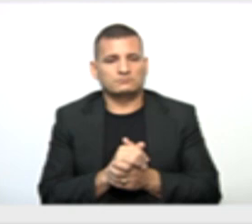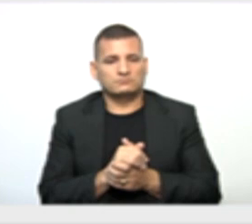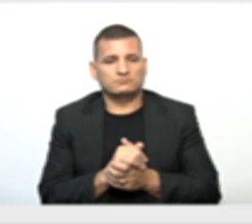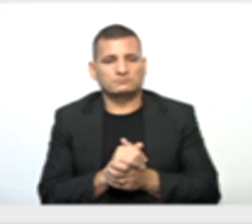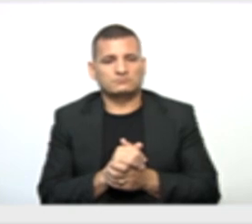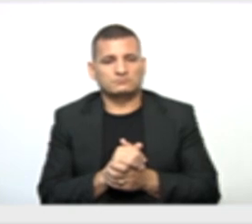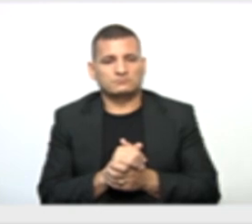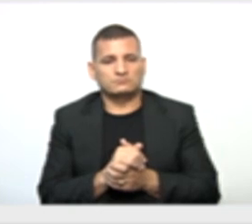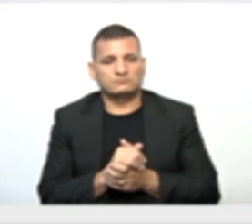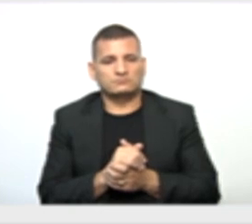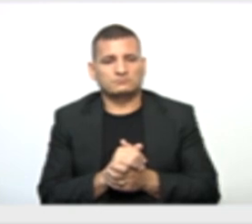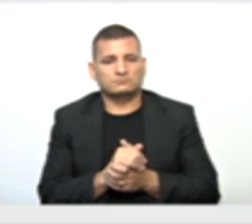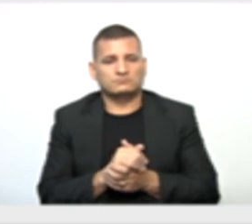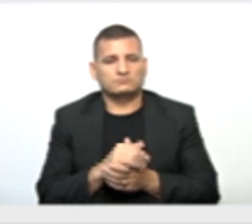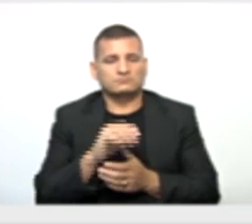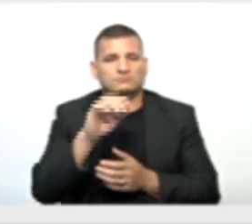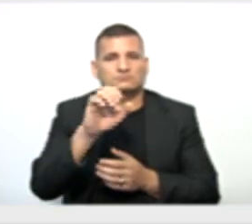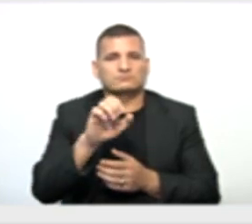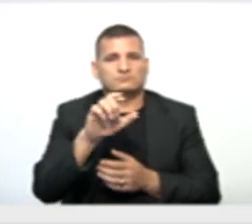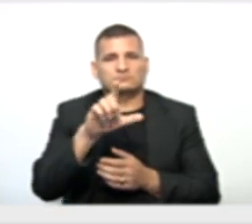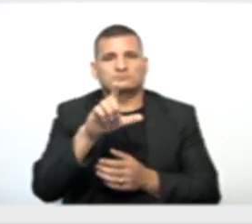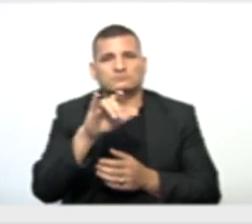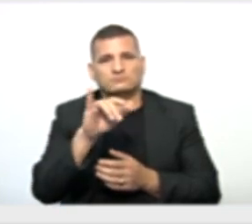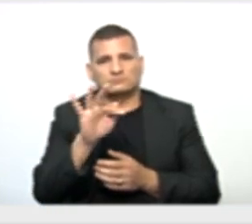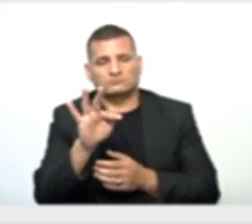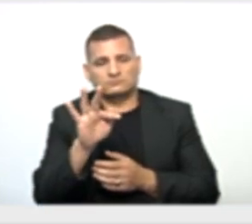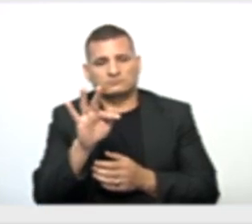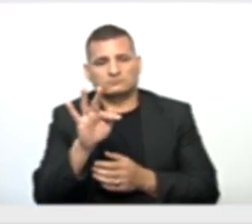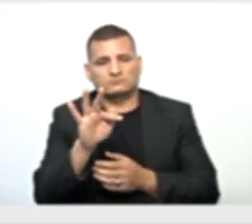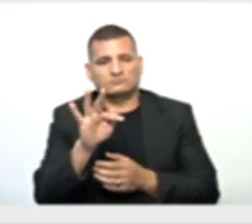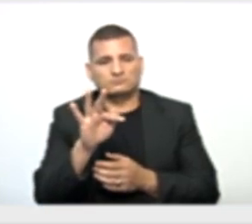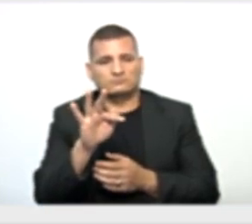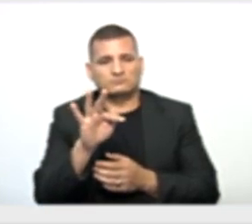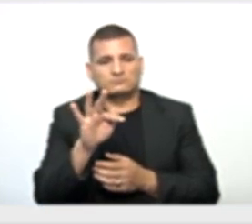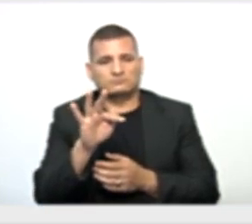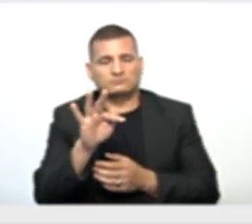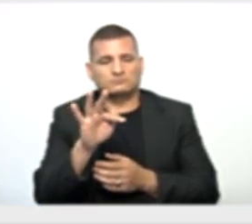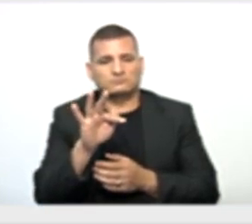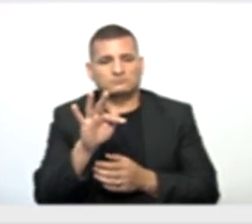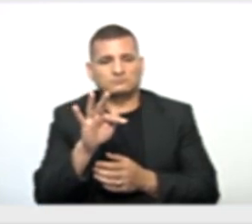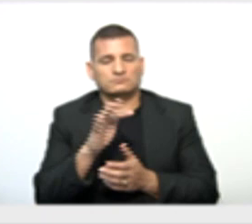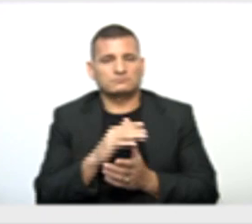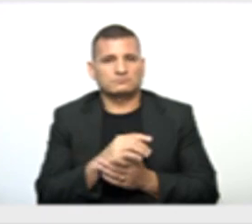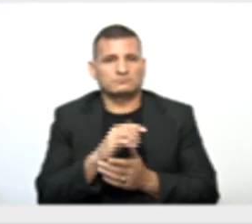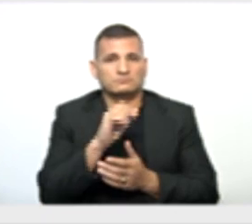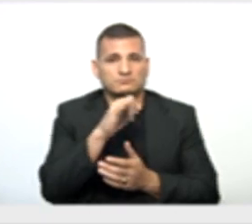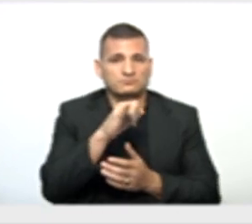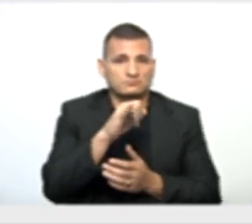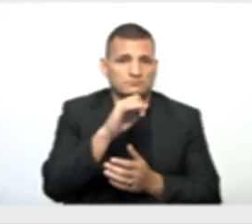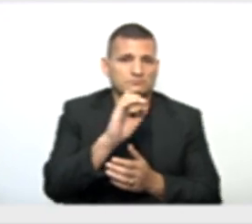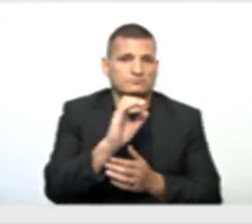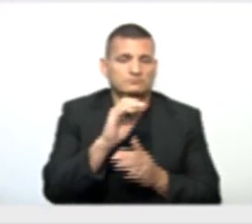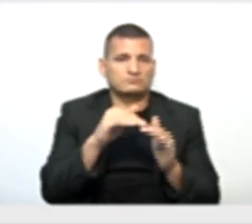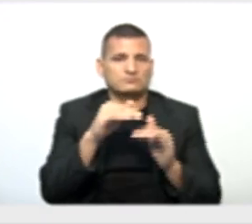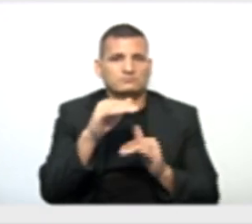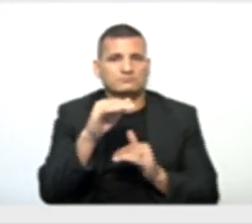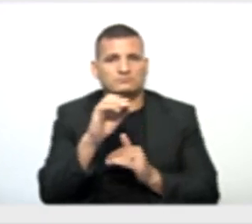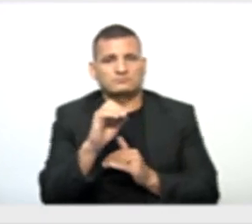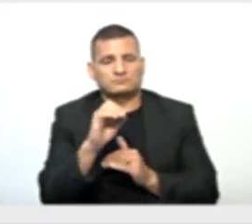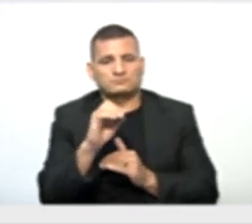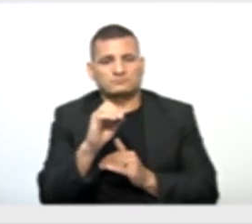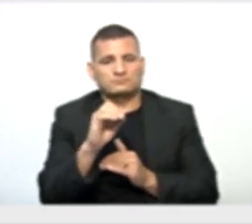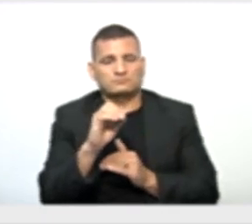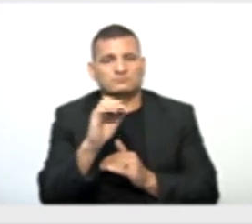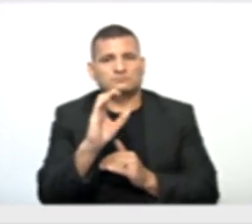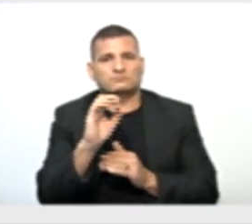o elif. O que quer dizer isso? Quer dizer, se C é maior que 0, ele vai imprimir que C